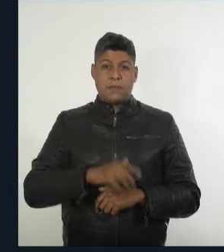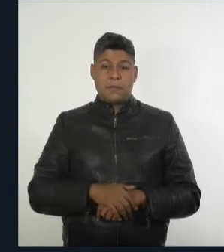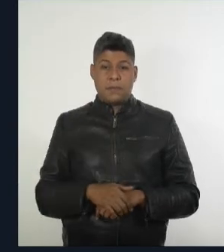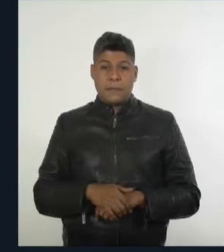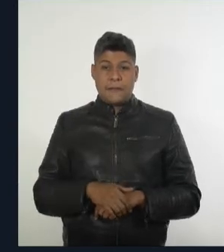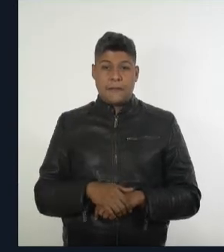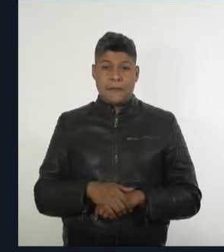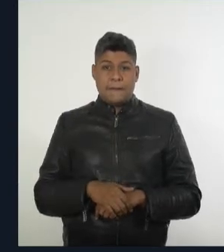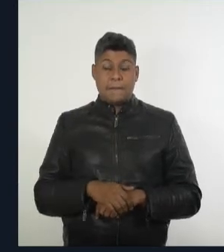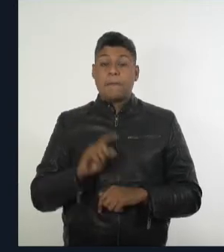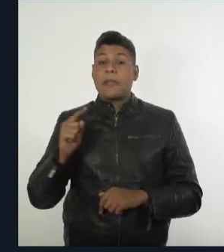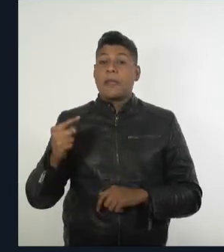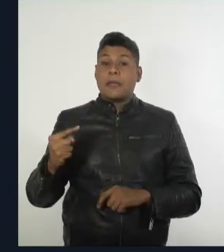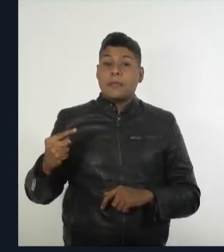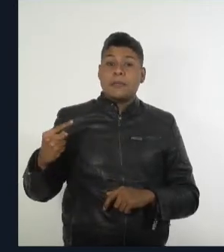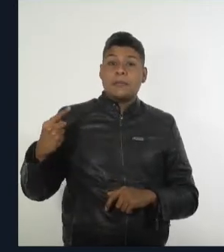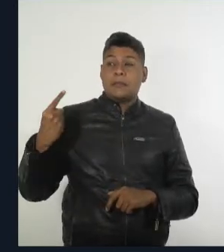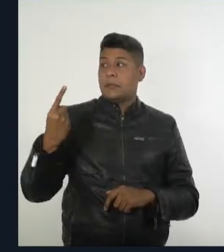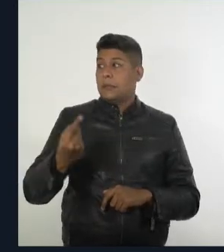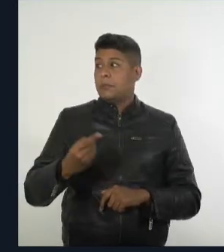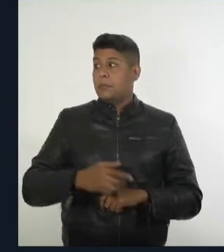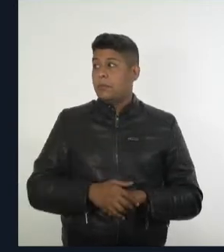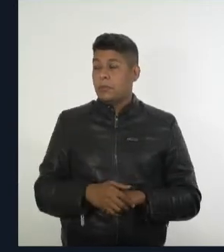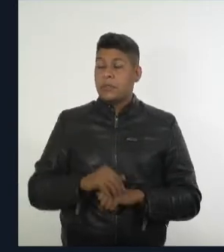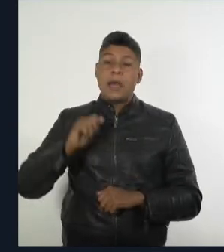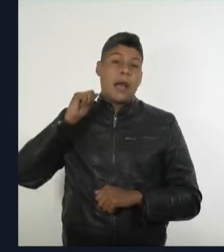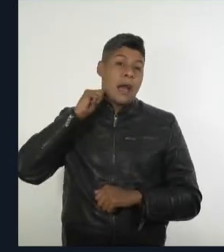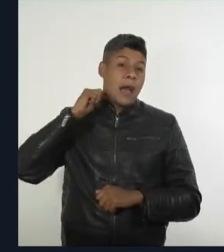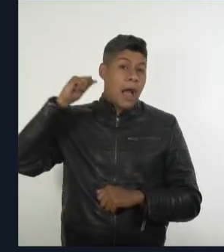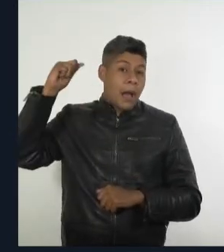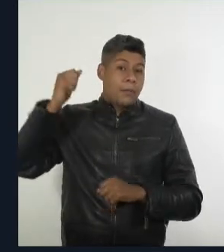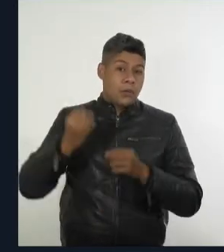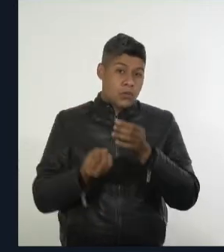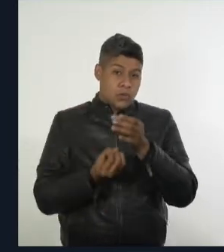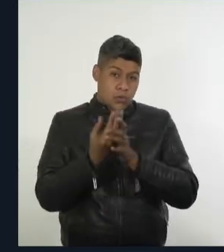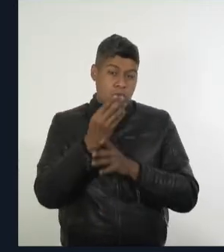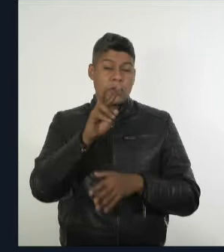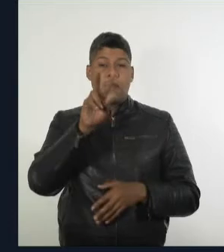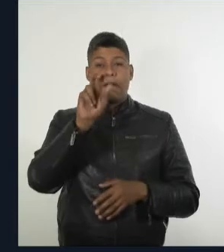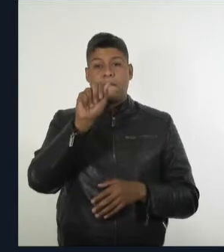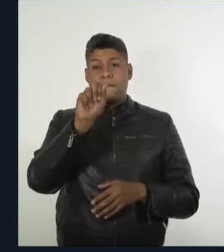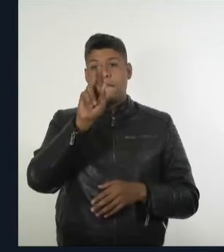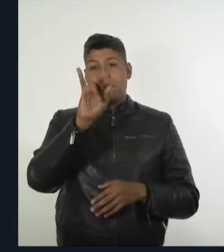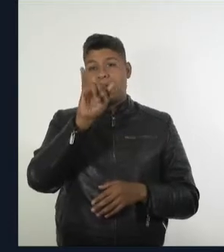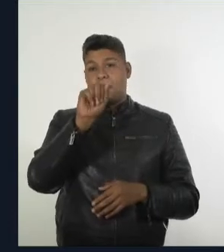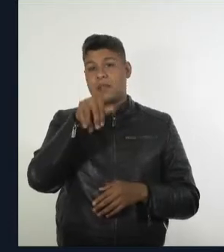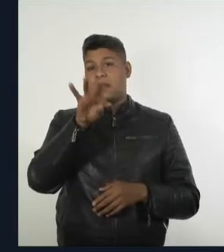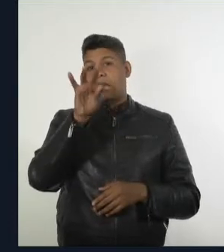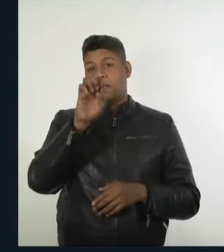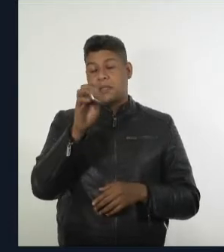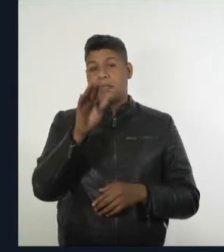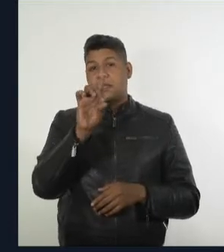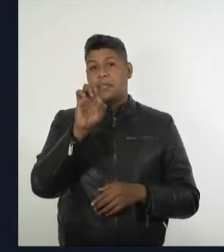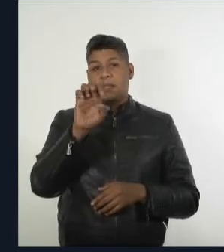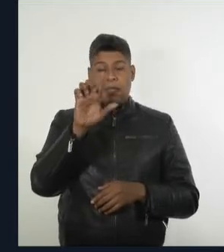e logo depois, em abril, surge a variante Delta, que é